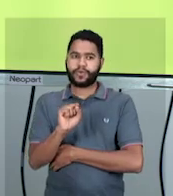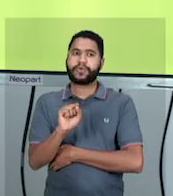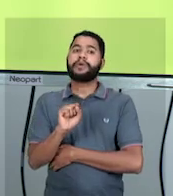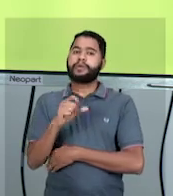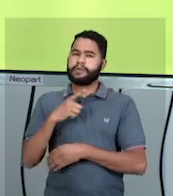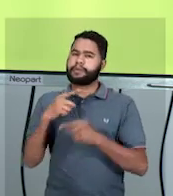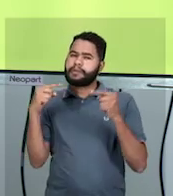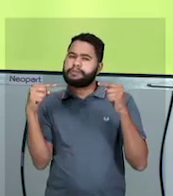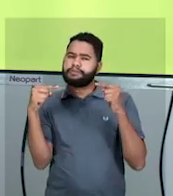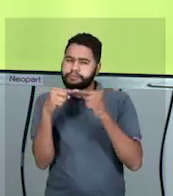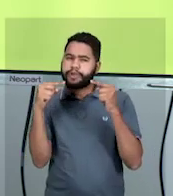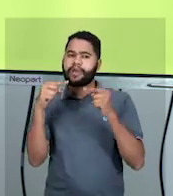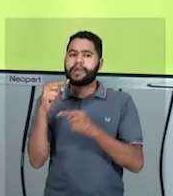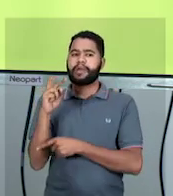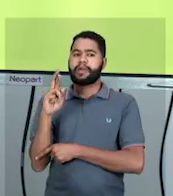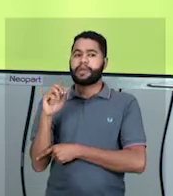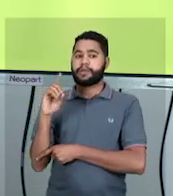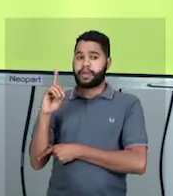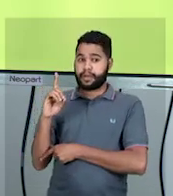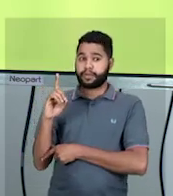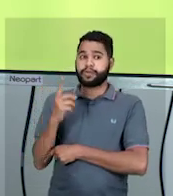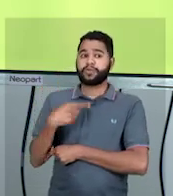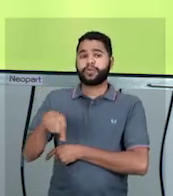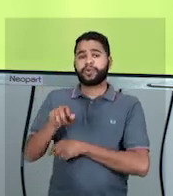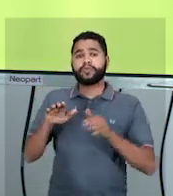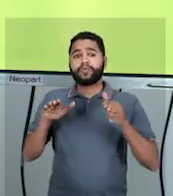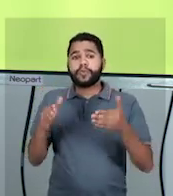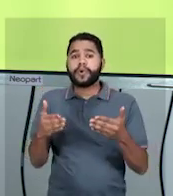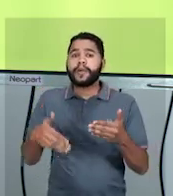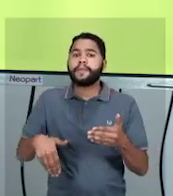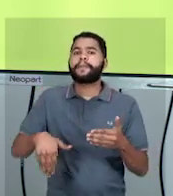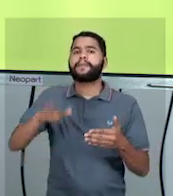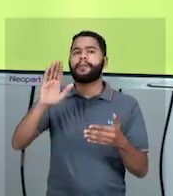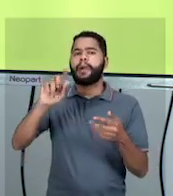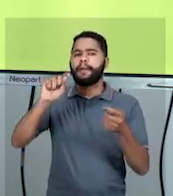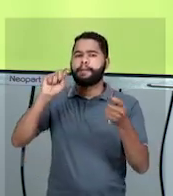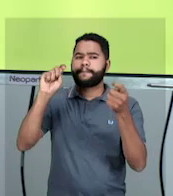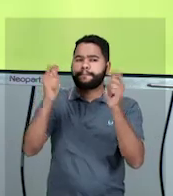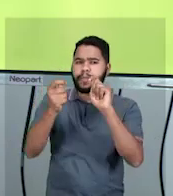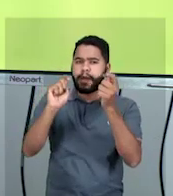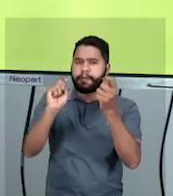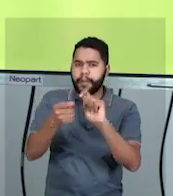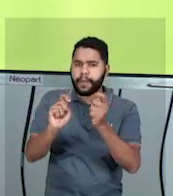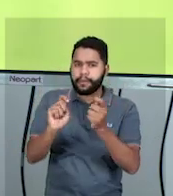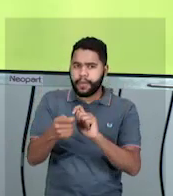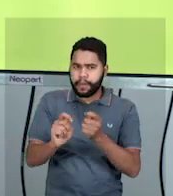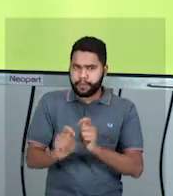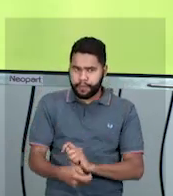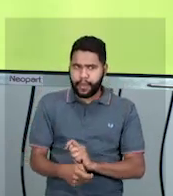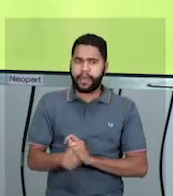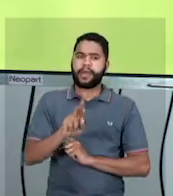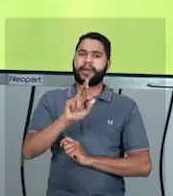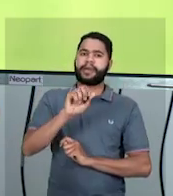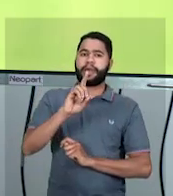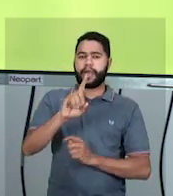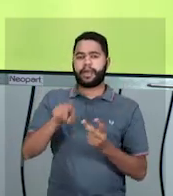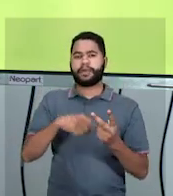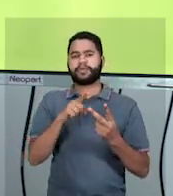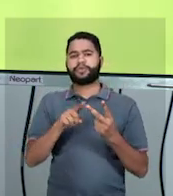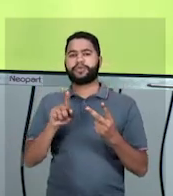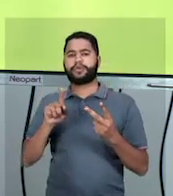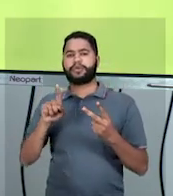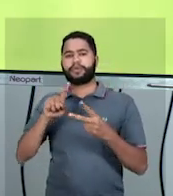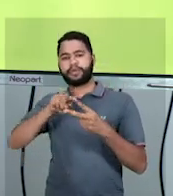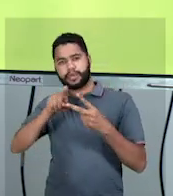radianos e nessa aula de hoje nós iremos focar mais na conversão entre essas duas unidades radianos e graus